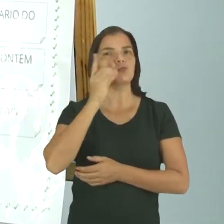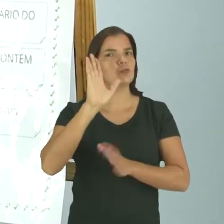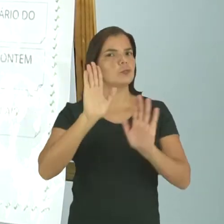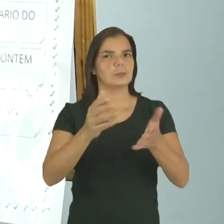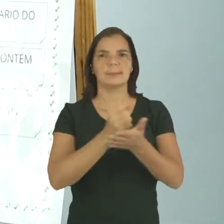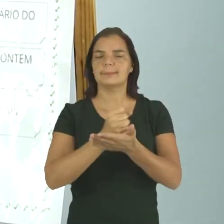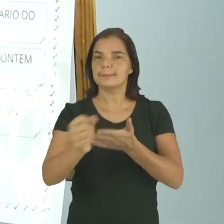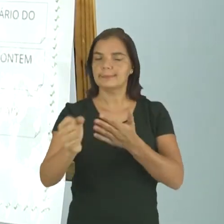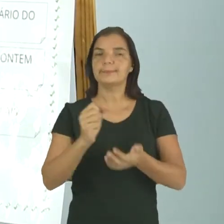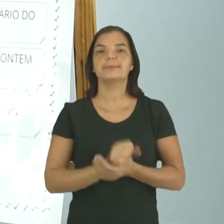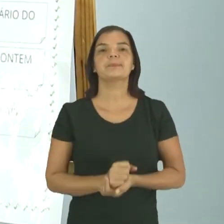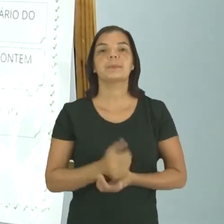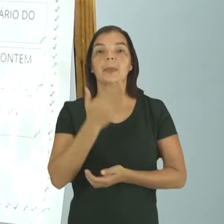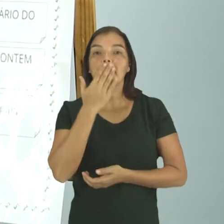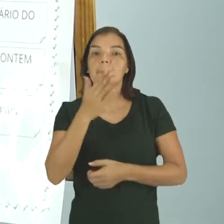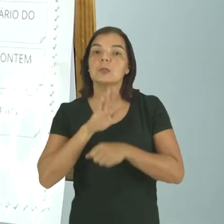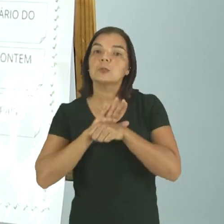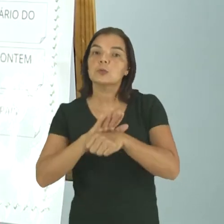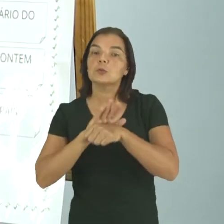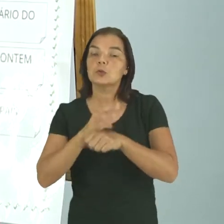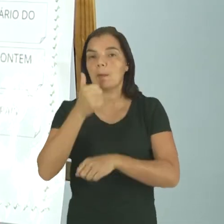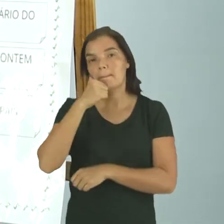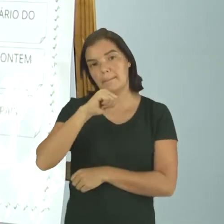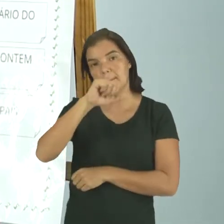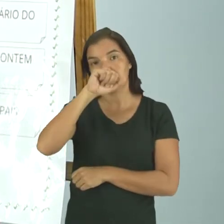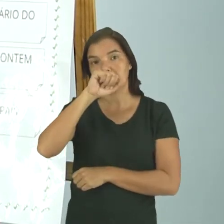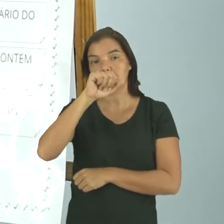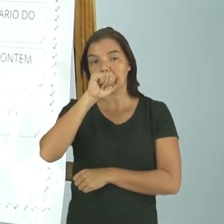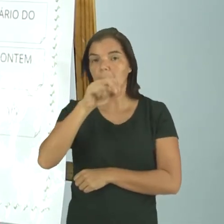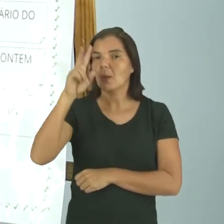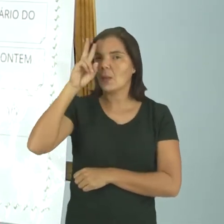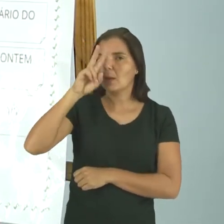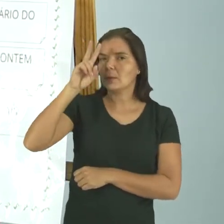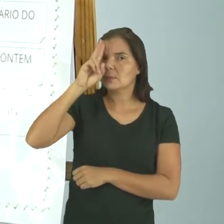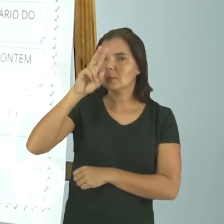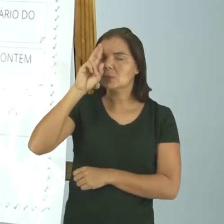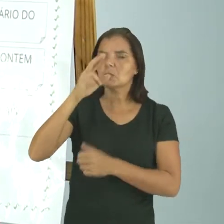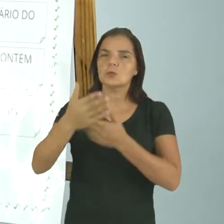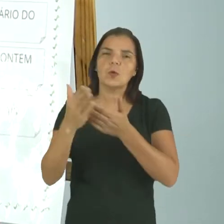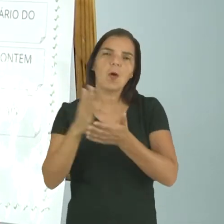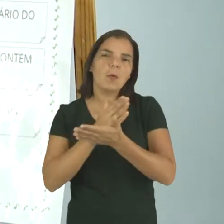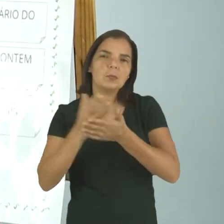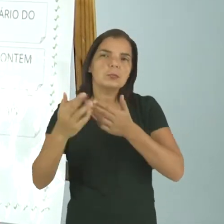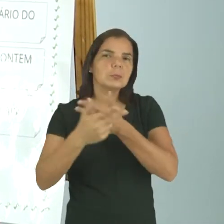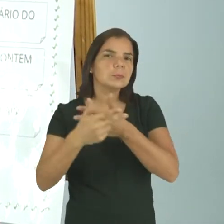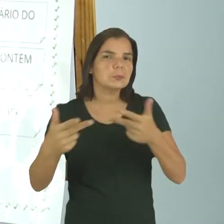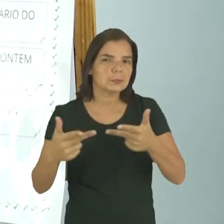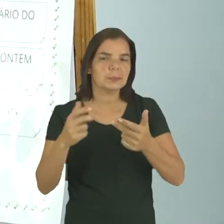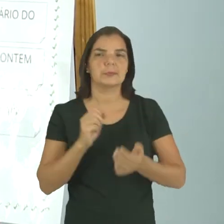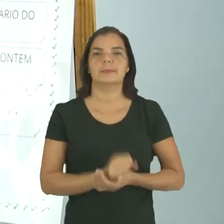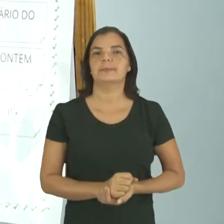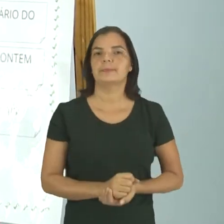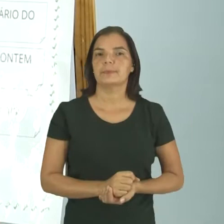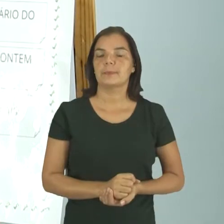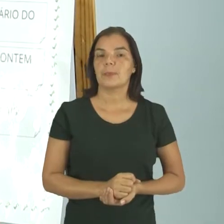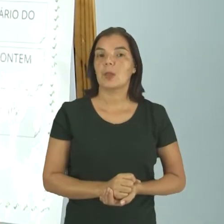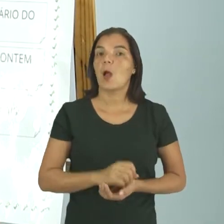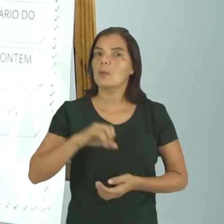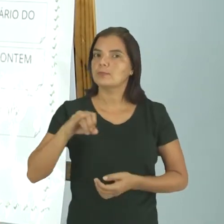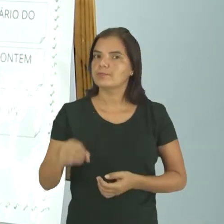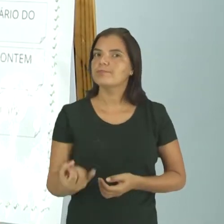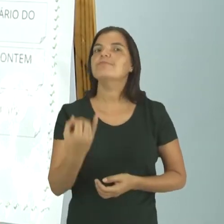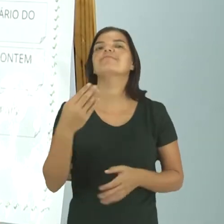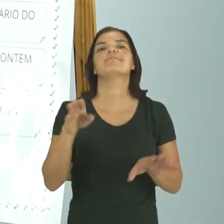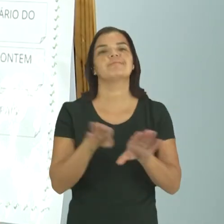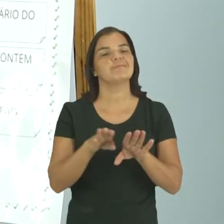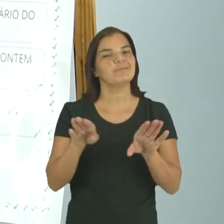passou. Pediu ajuda para sua mãe, para lembrar de algumas situações. Aproveitou